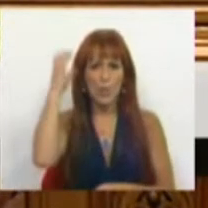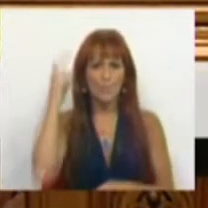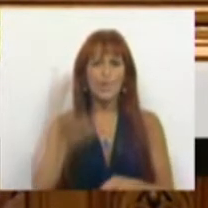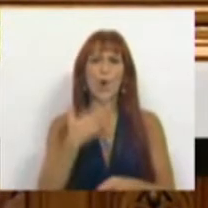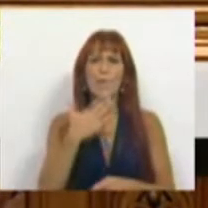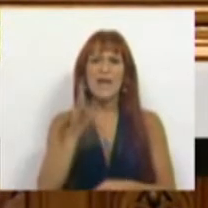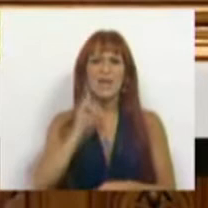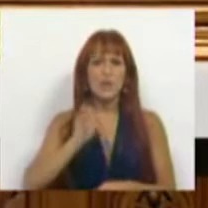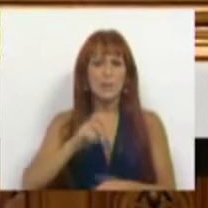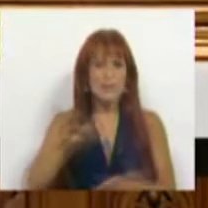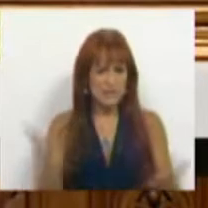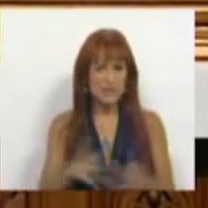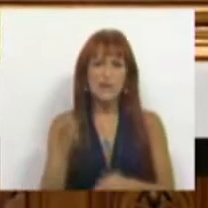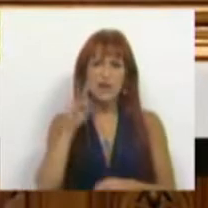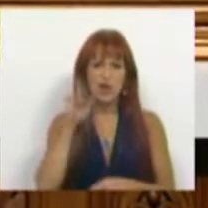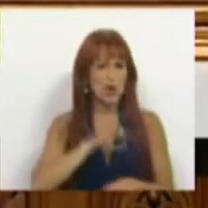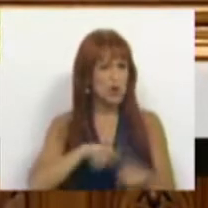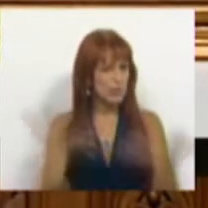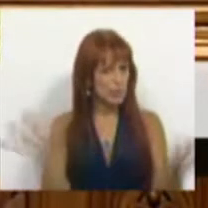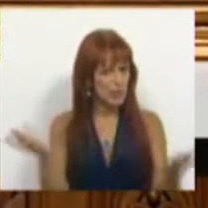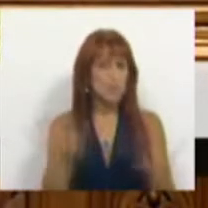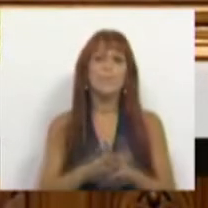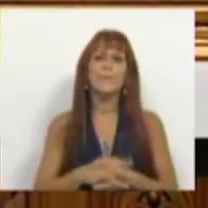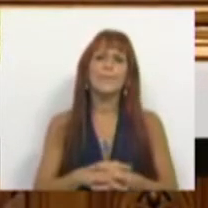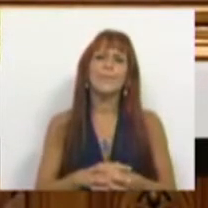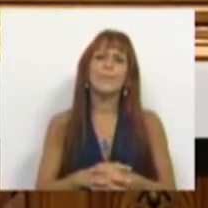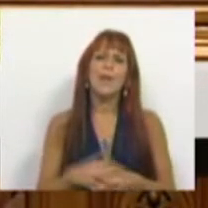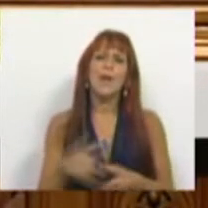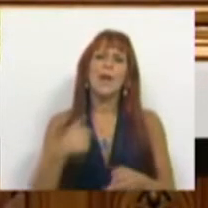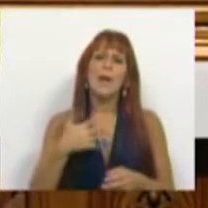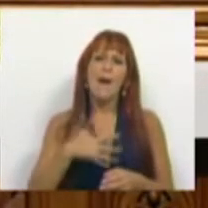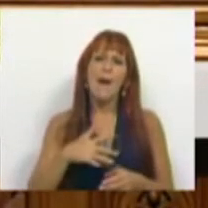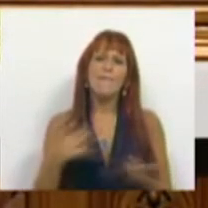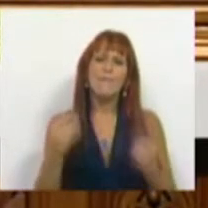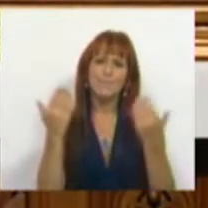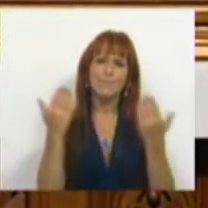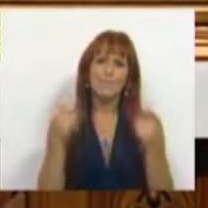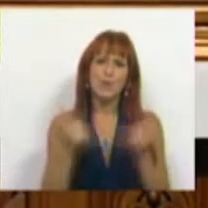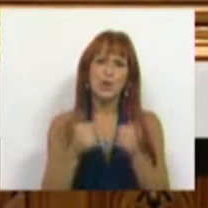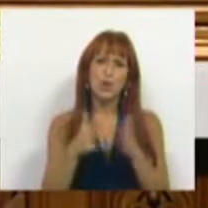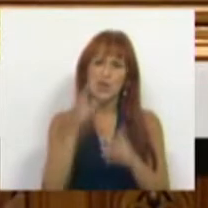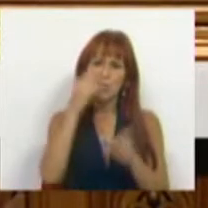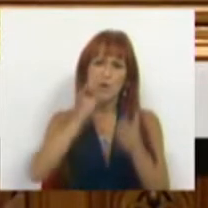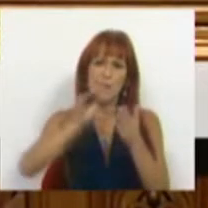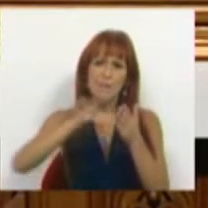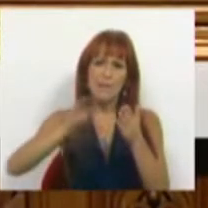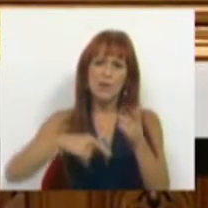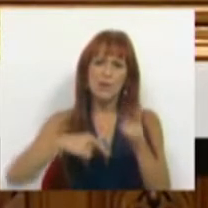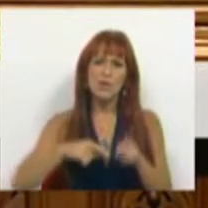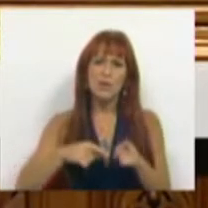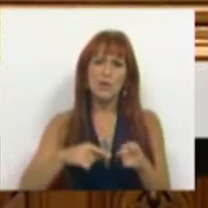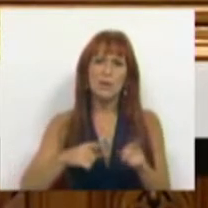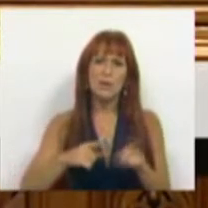Muito obrigado, Sra. Presidente, Sras. E Srs. Deputados. Gostaria de saudar todos os peticionários, onde se